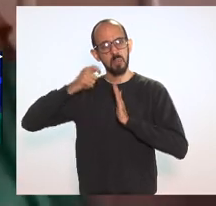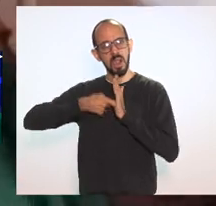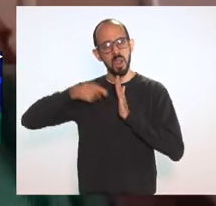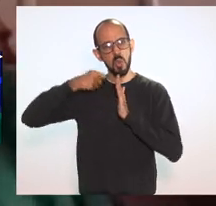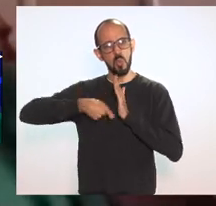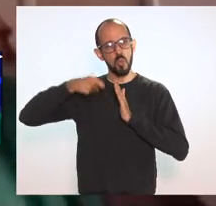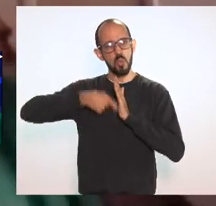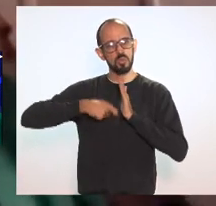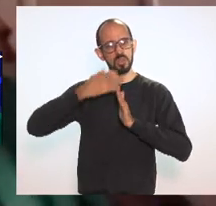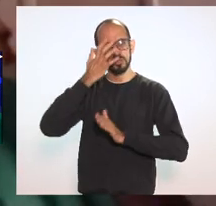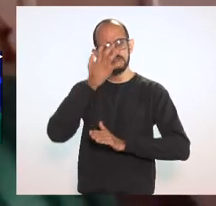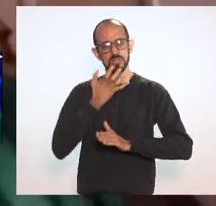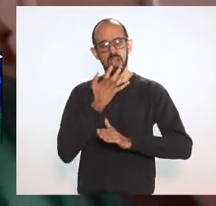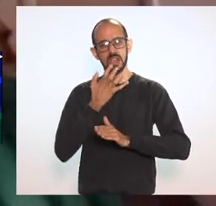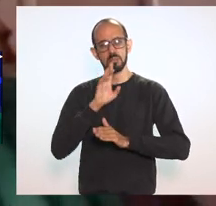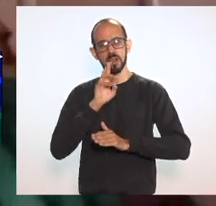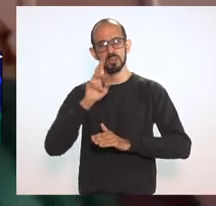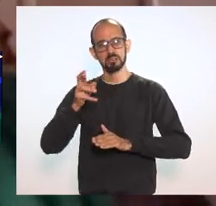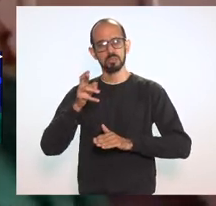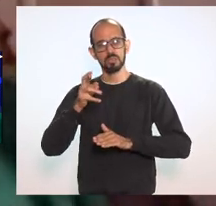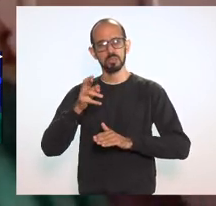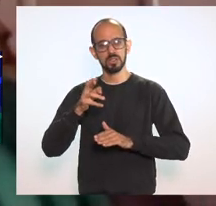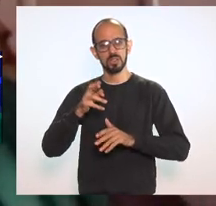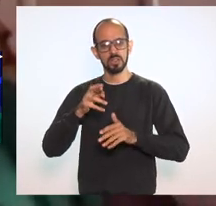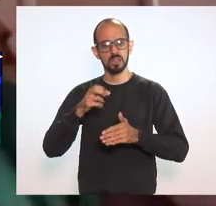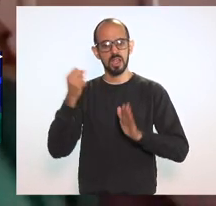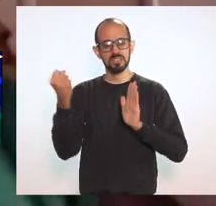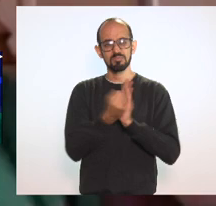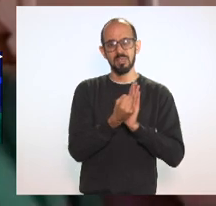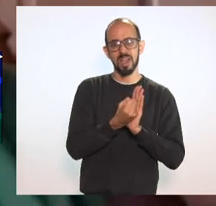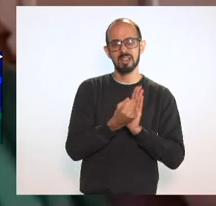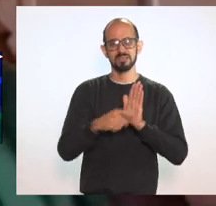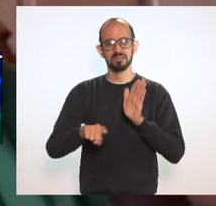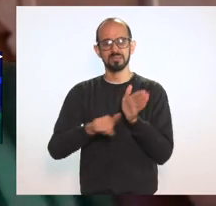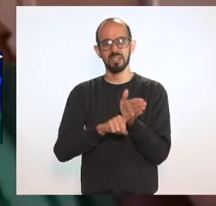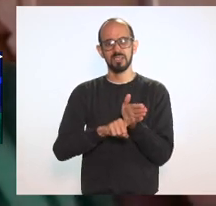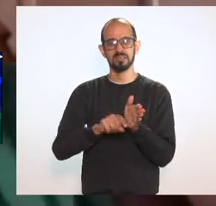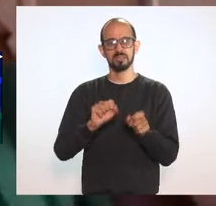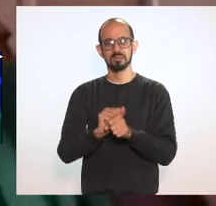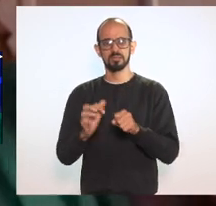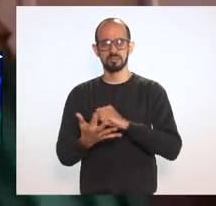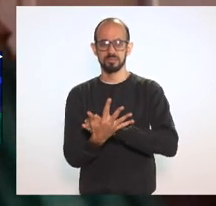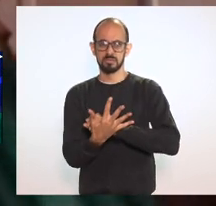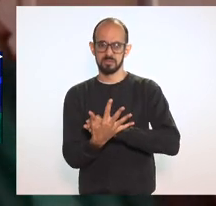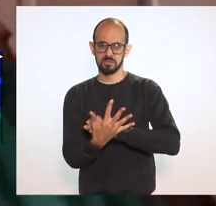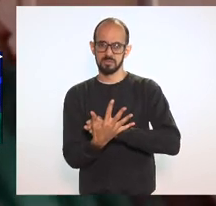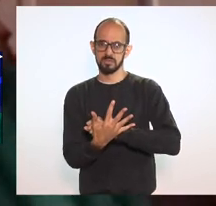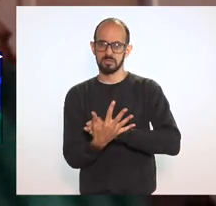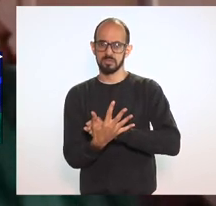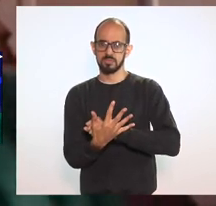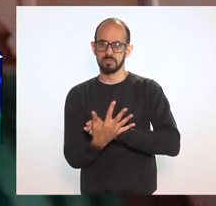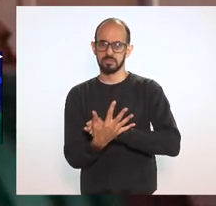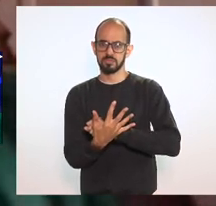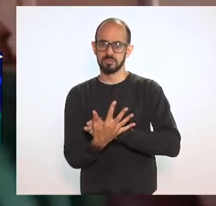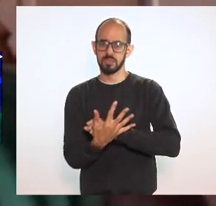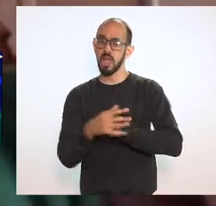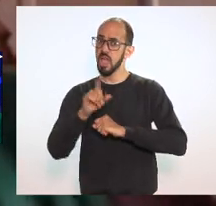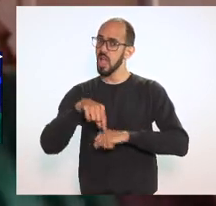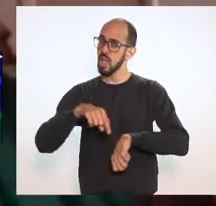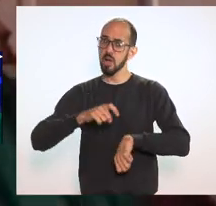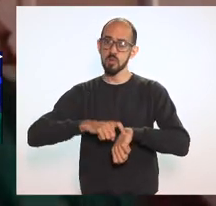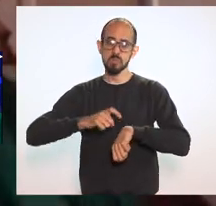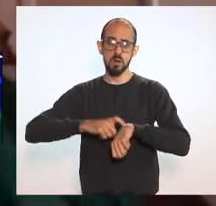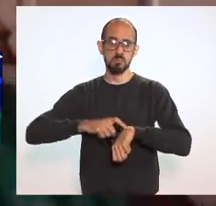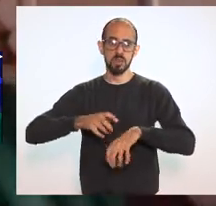para responder os impactos negativos da fobia e nós chegamos um ponto dramático